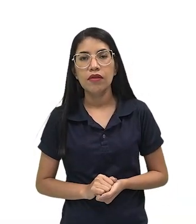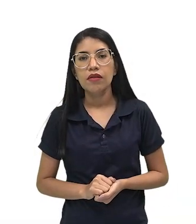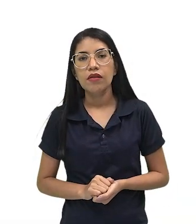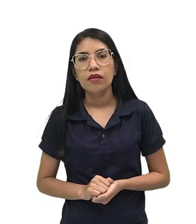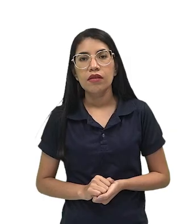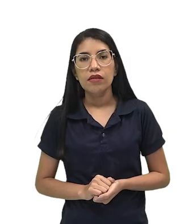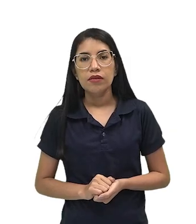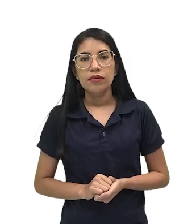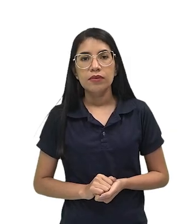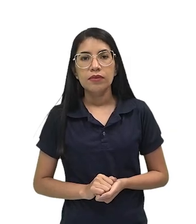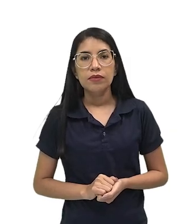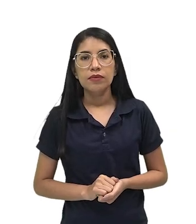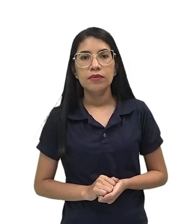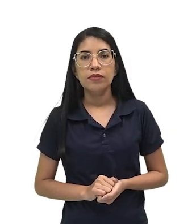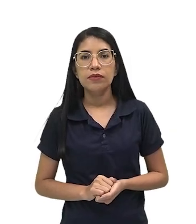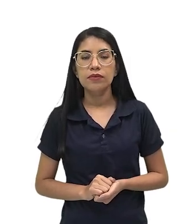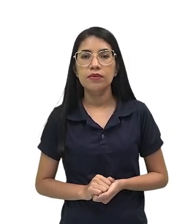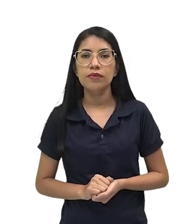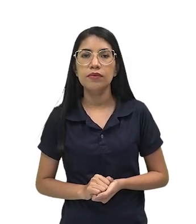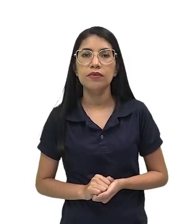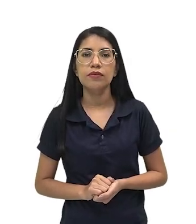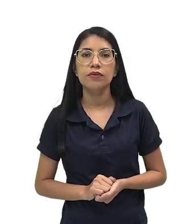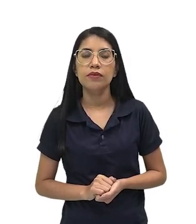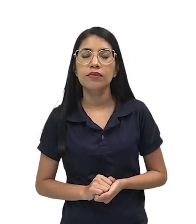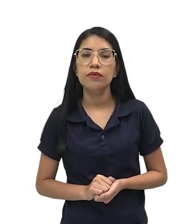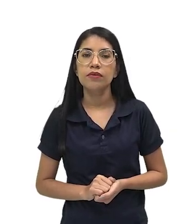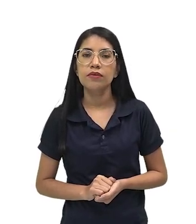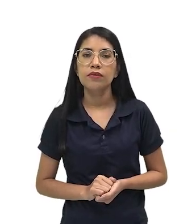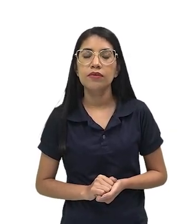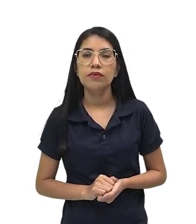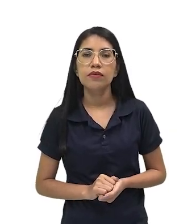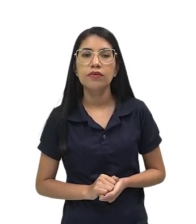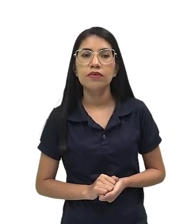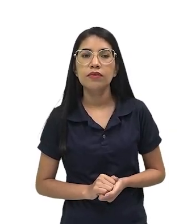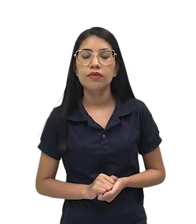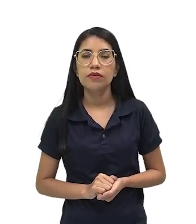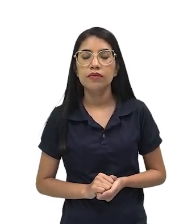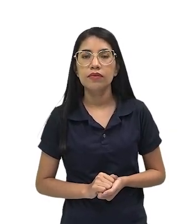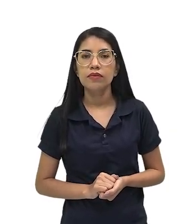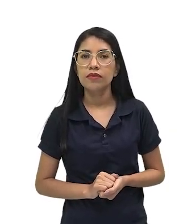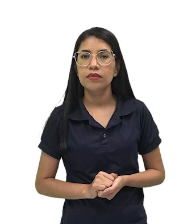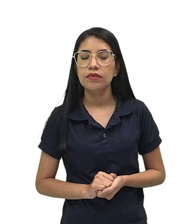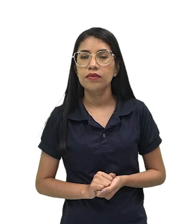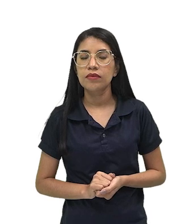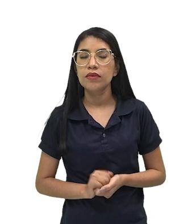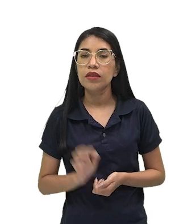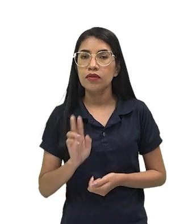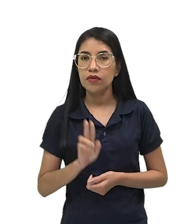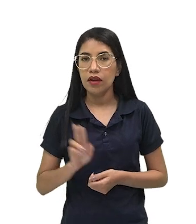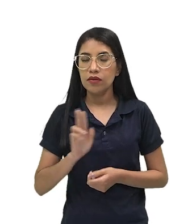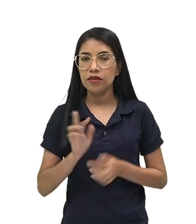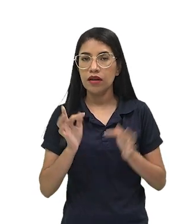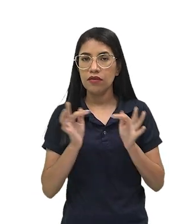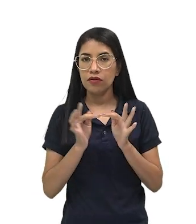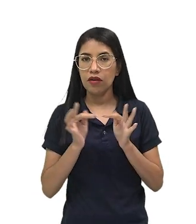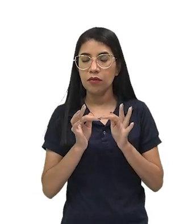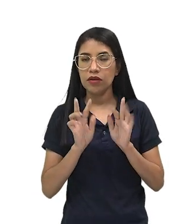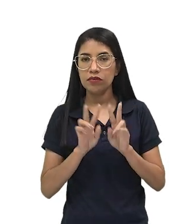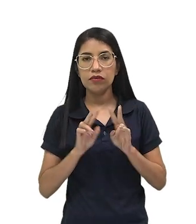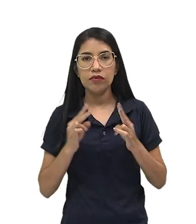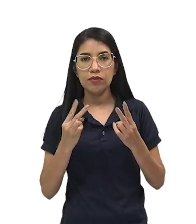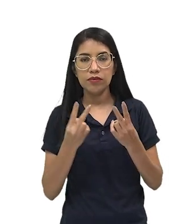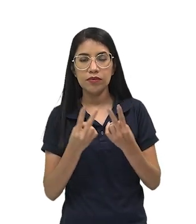se processa, certo? Então você vai pegar a fórmula do volume, né? Qual é a fórmula